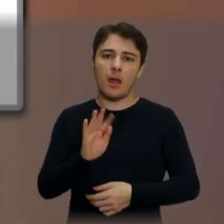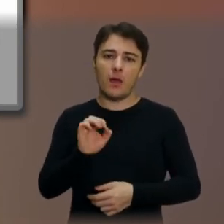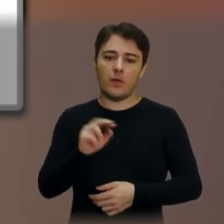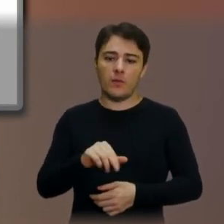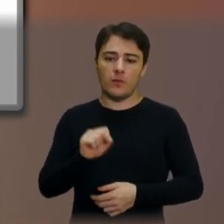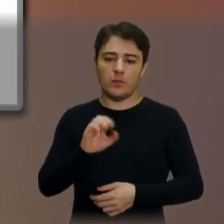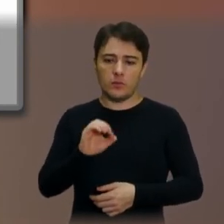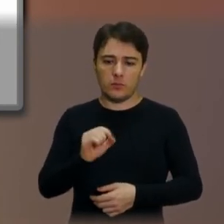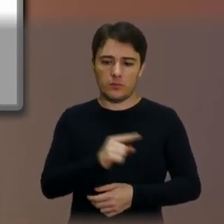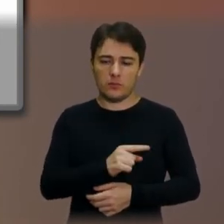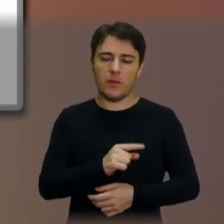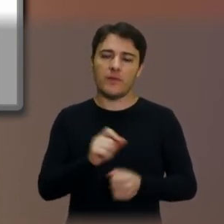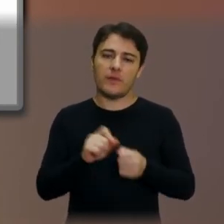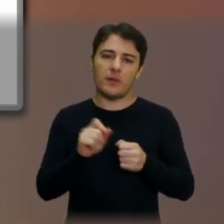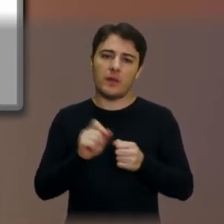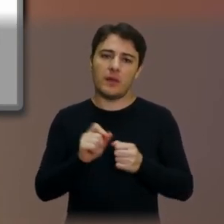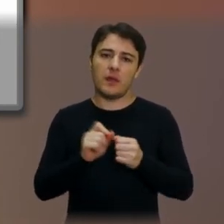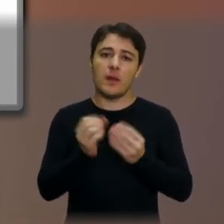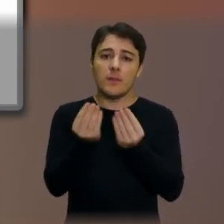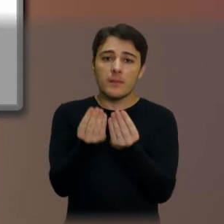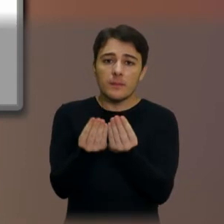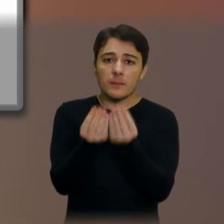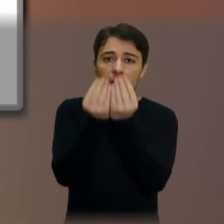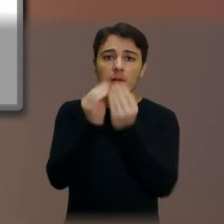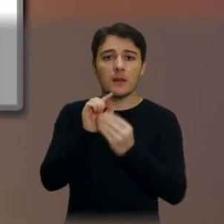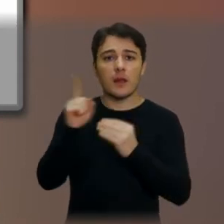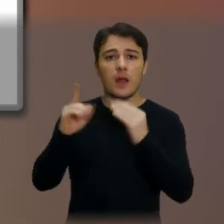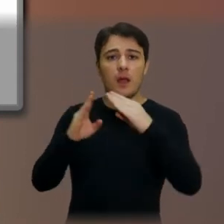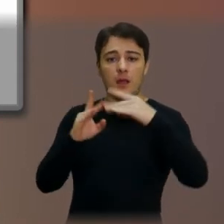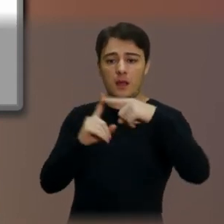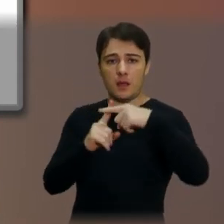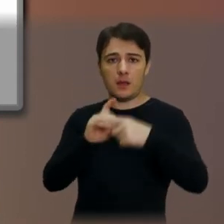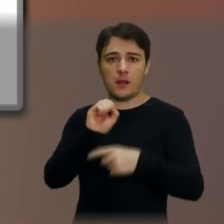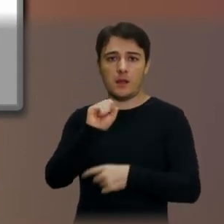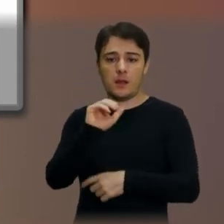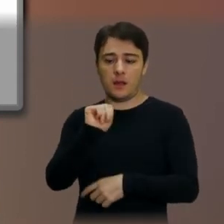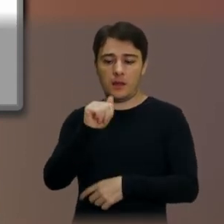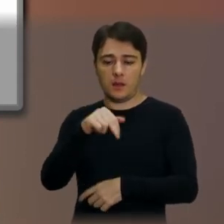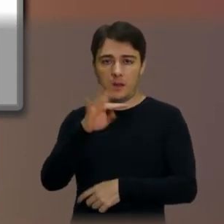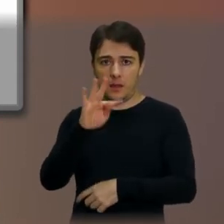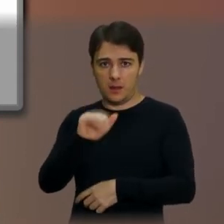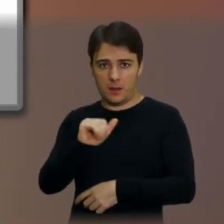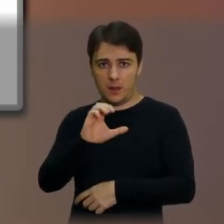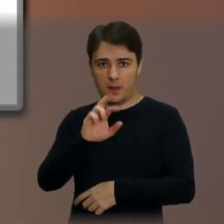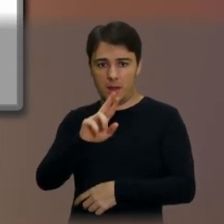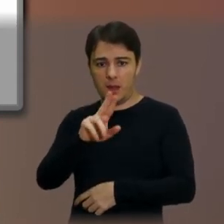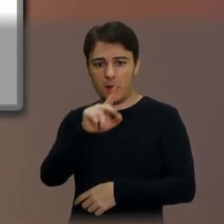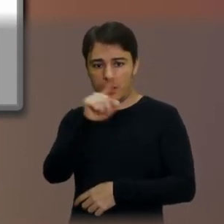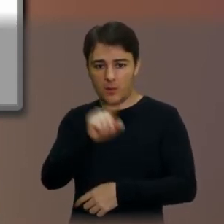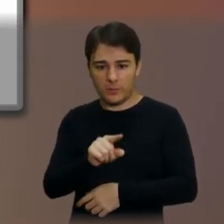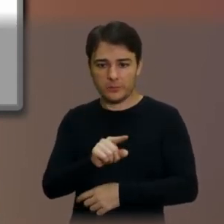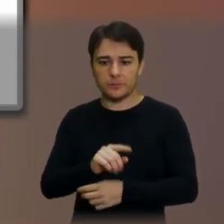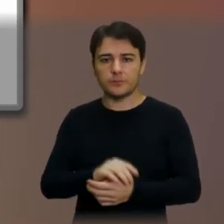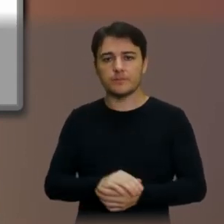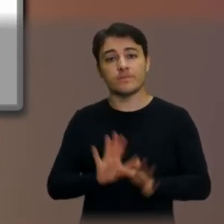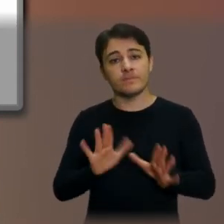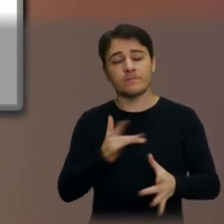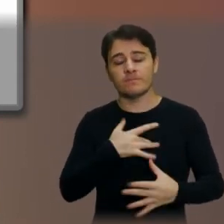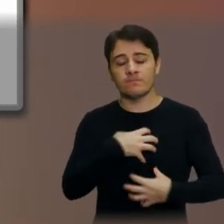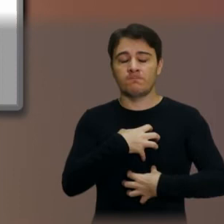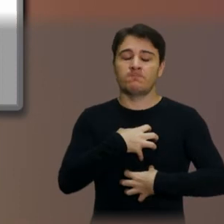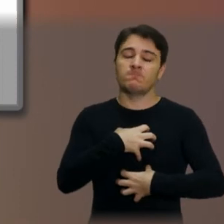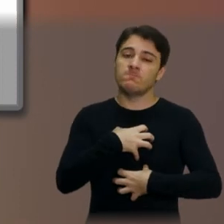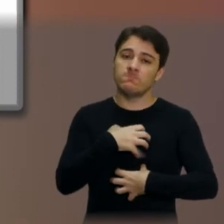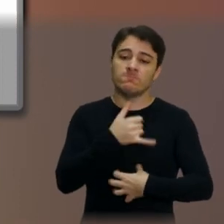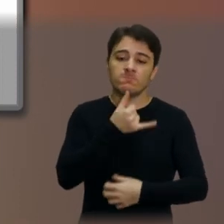fazendo aí a sua homilia lá na Santa Cruz uma missão que eu estava presente mas infelizmente o sentimento que